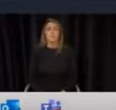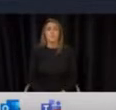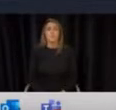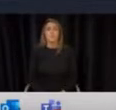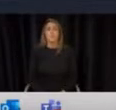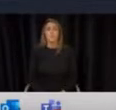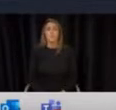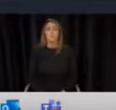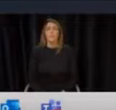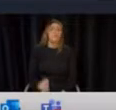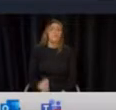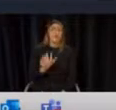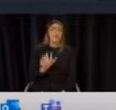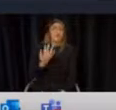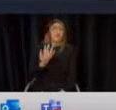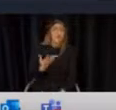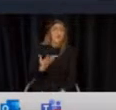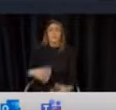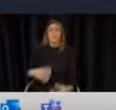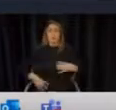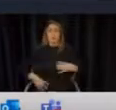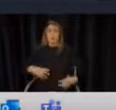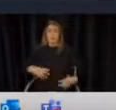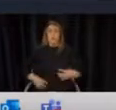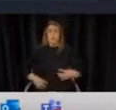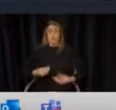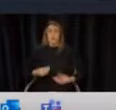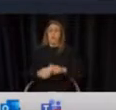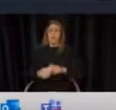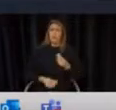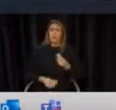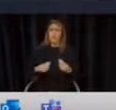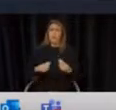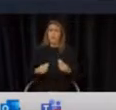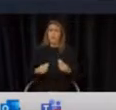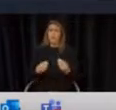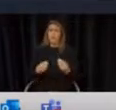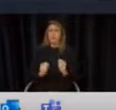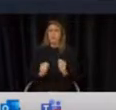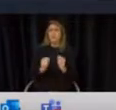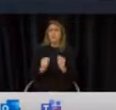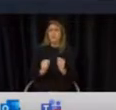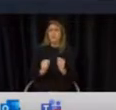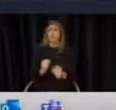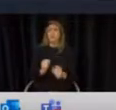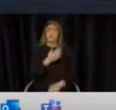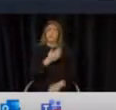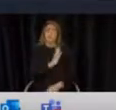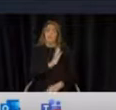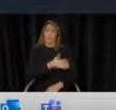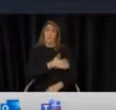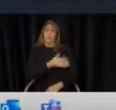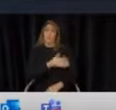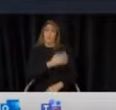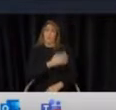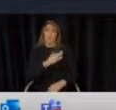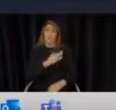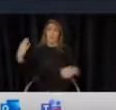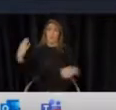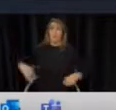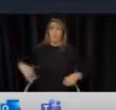Quais são os órgãos, então, que podem ser doados? Nós temos a doação do coração, pulmões,